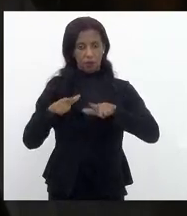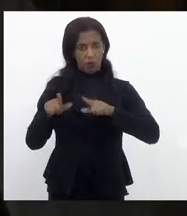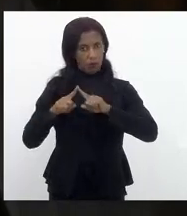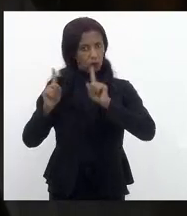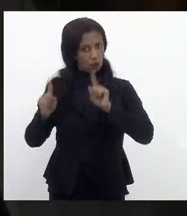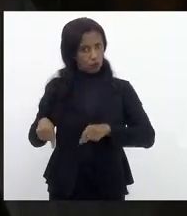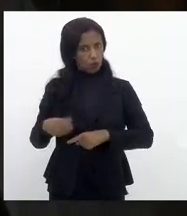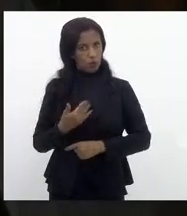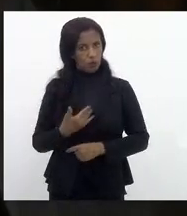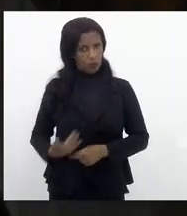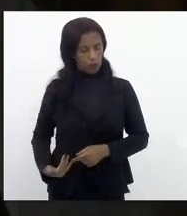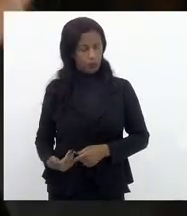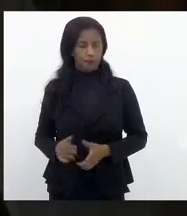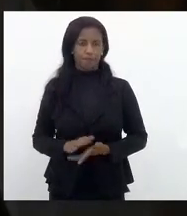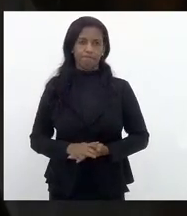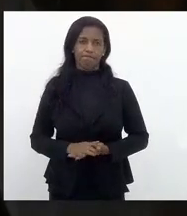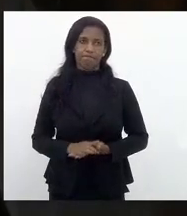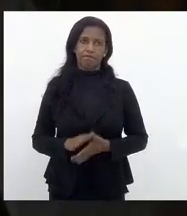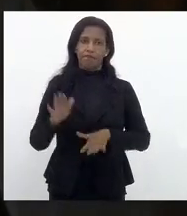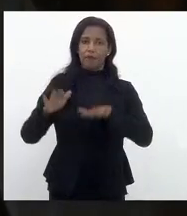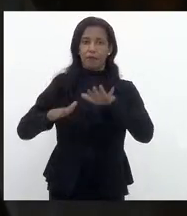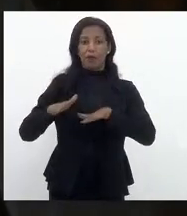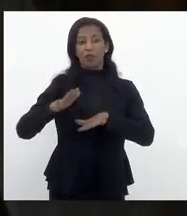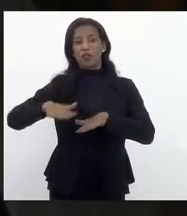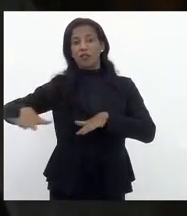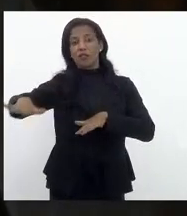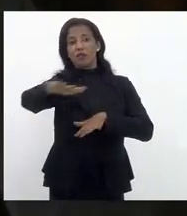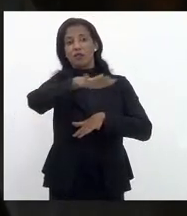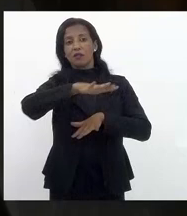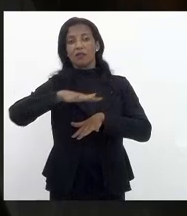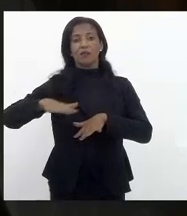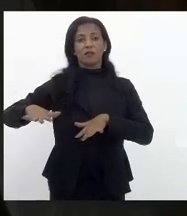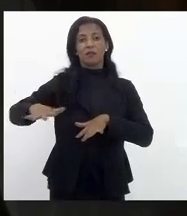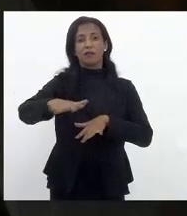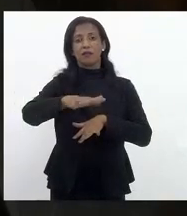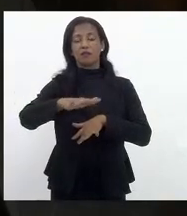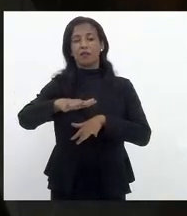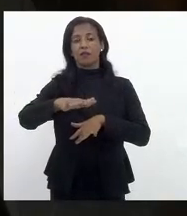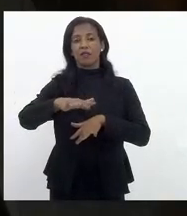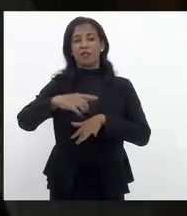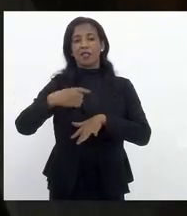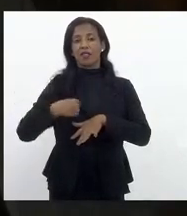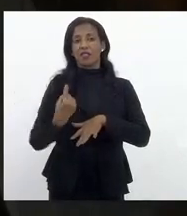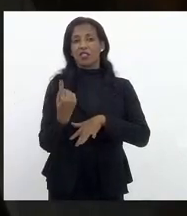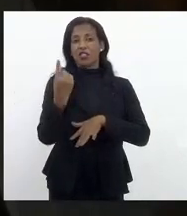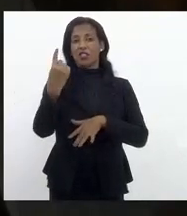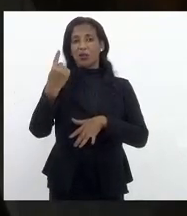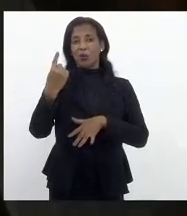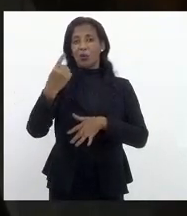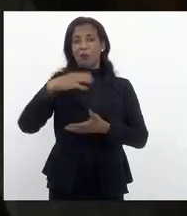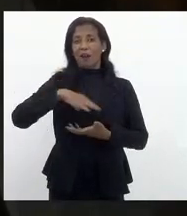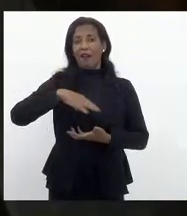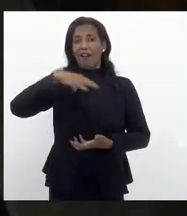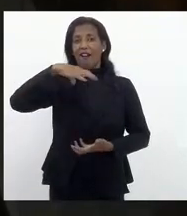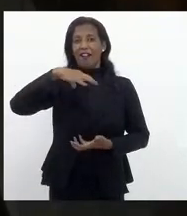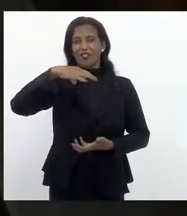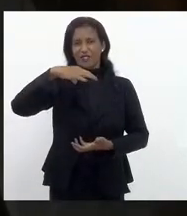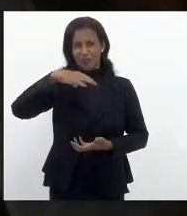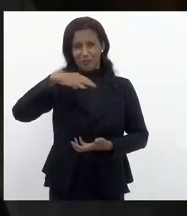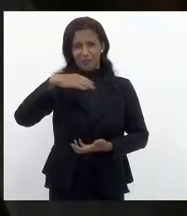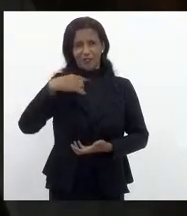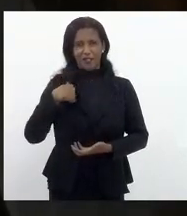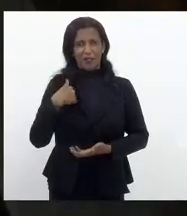público e talvez desse ambiente aqui seja eu mais antigo que entrei no